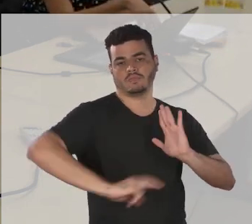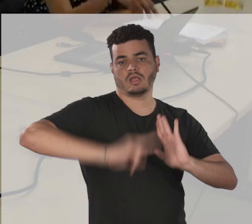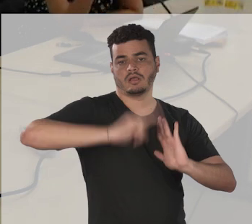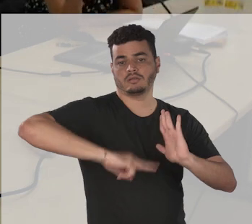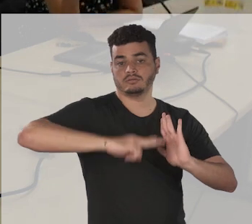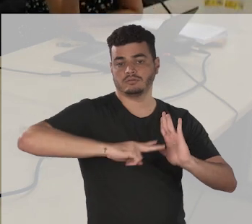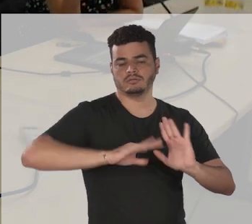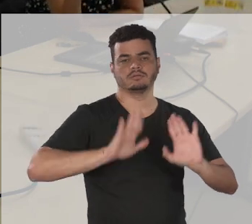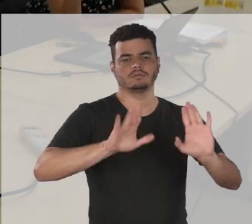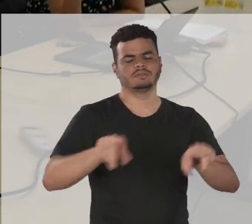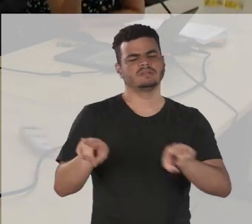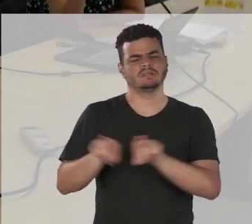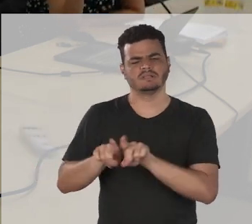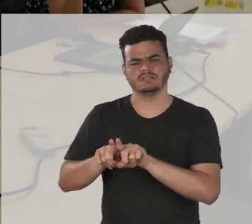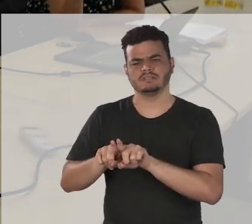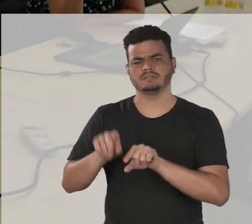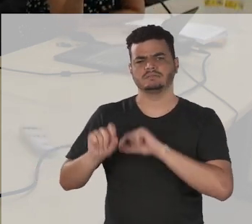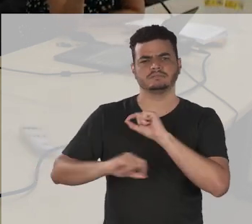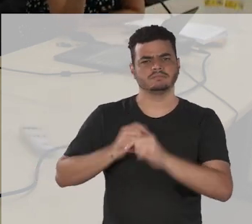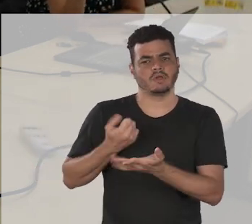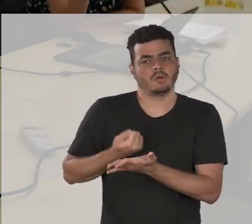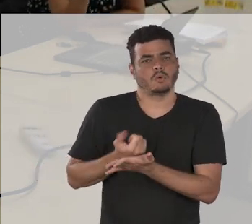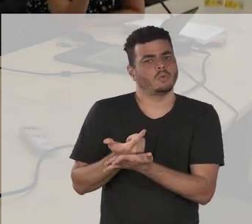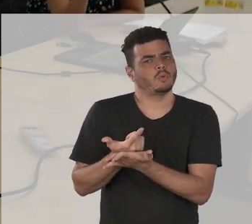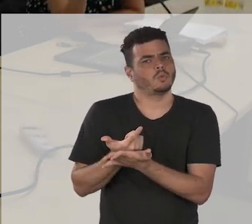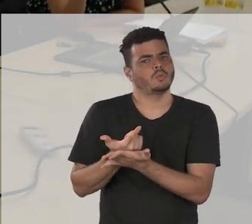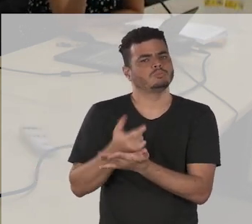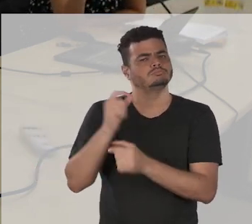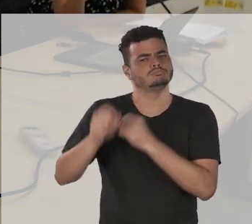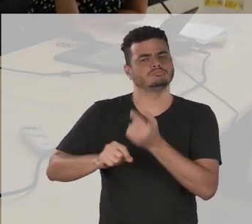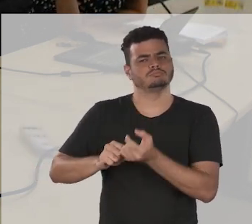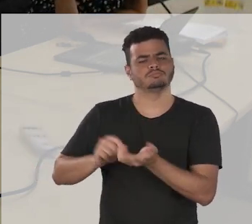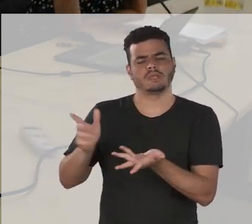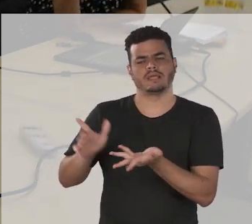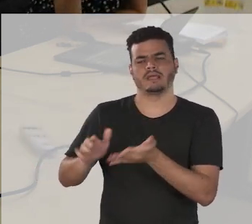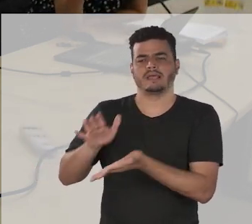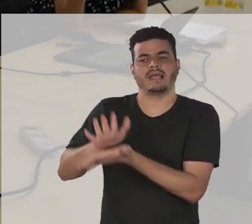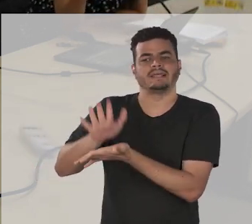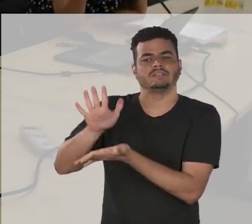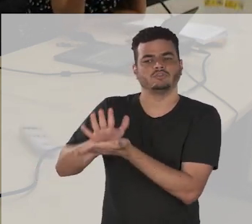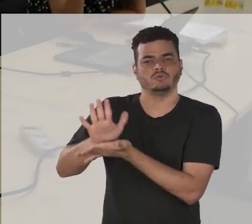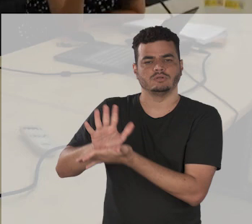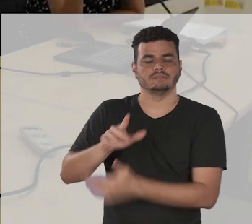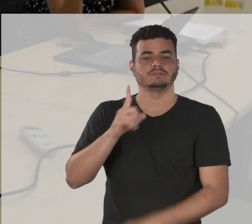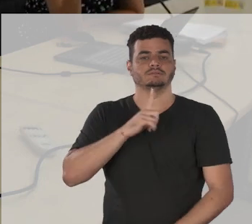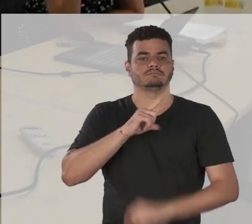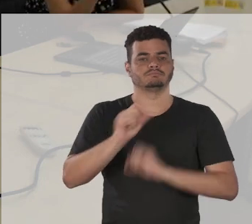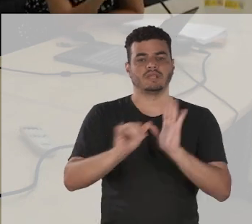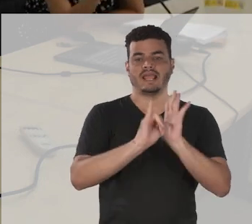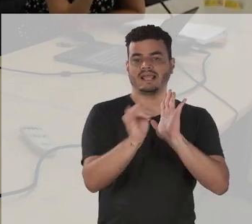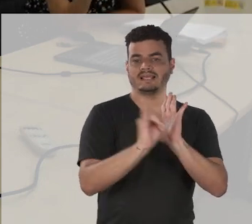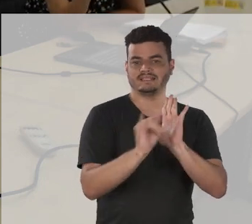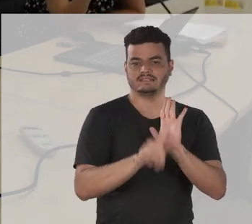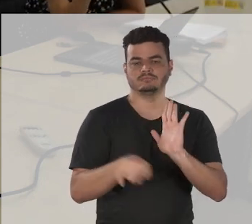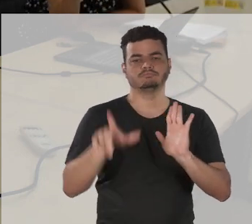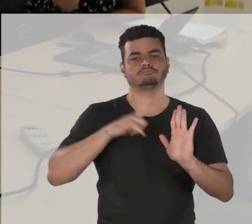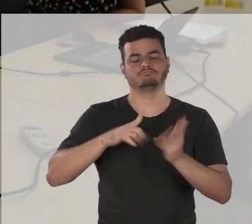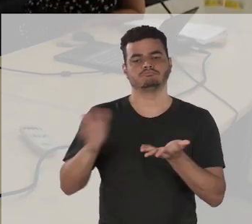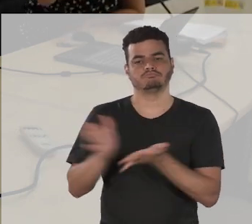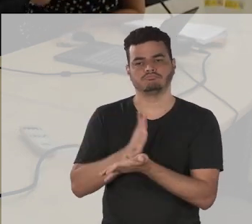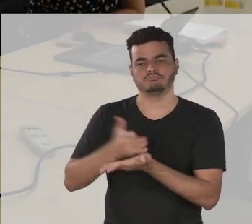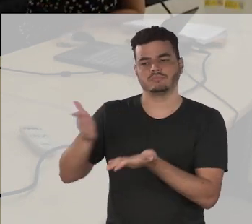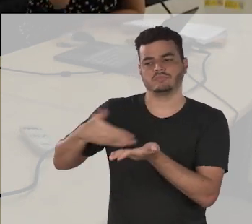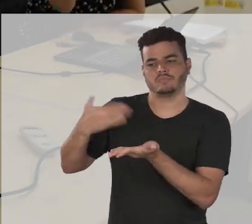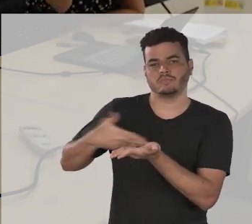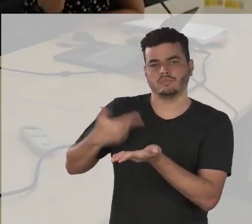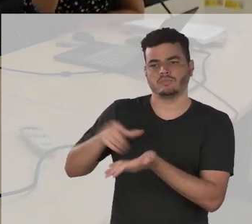leitura e também a compra de editoras. Então tem uma licitação, tem livros recomendados e